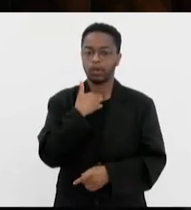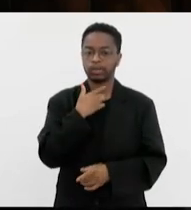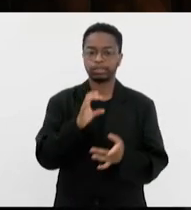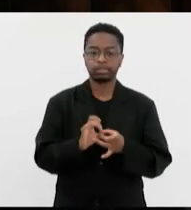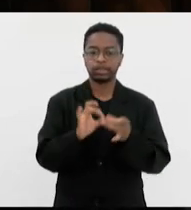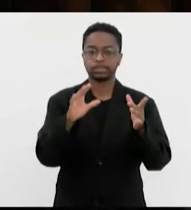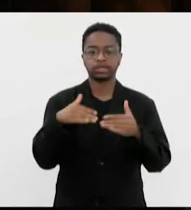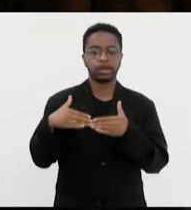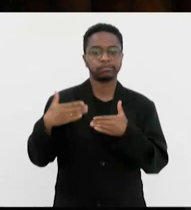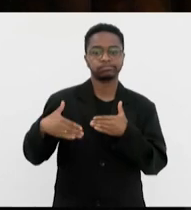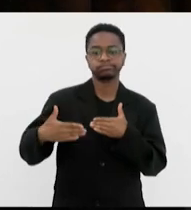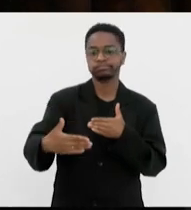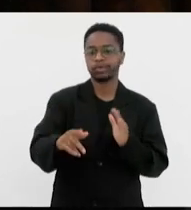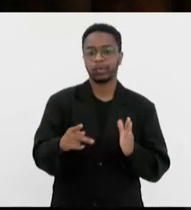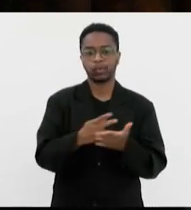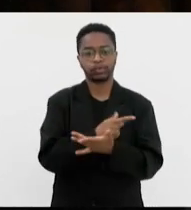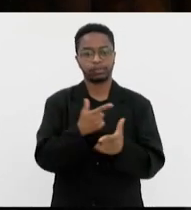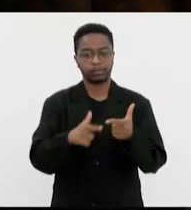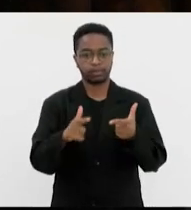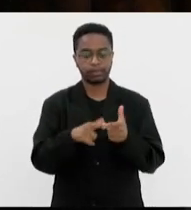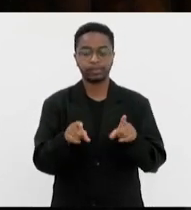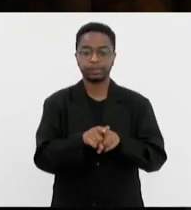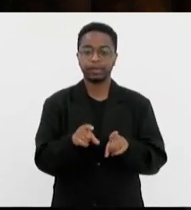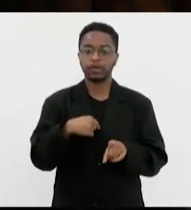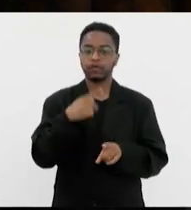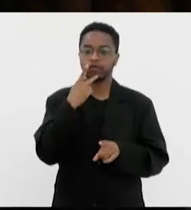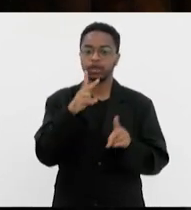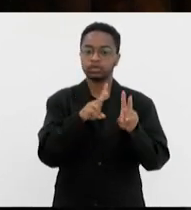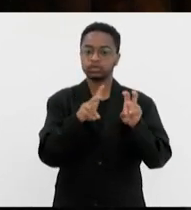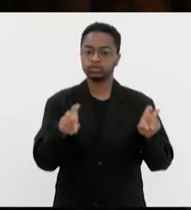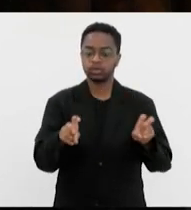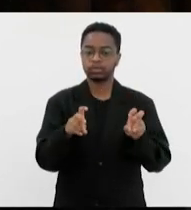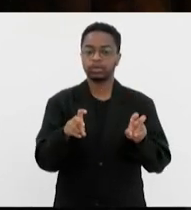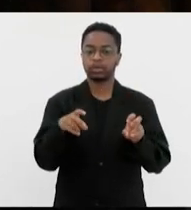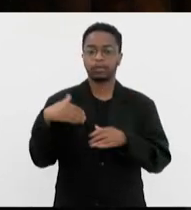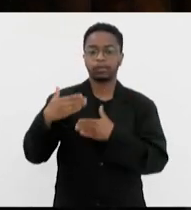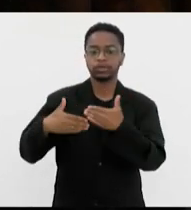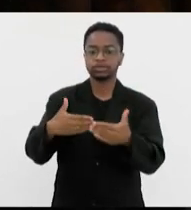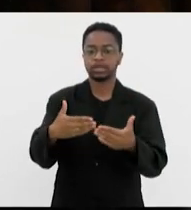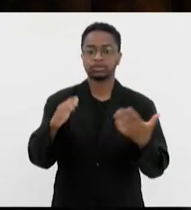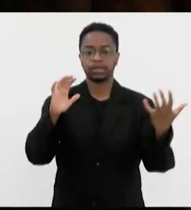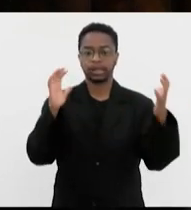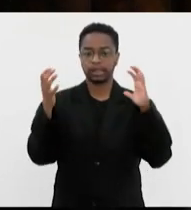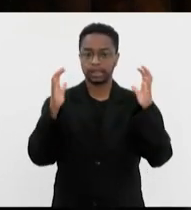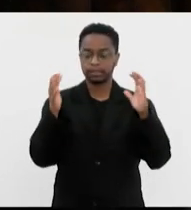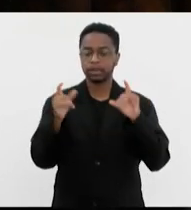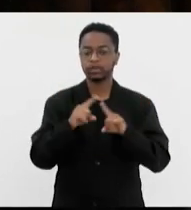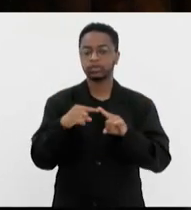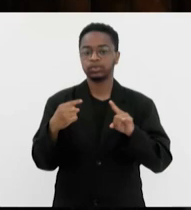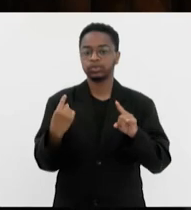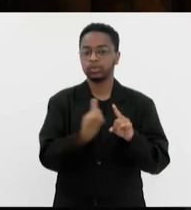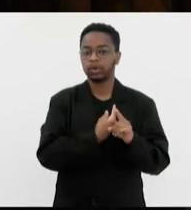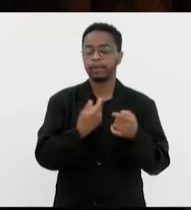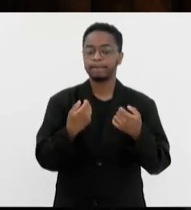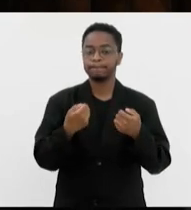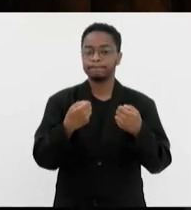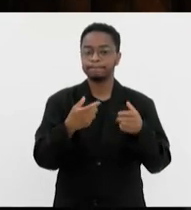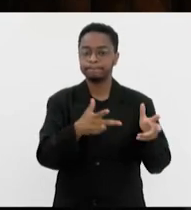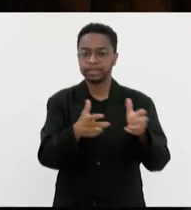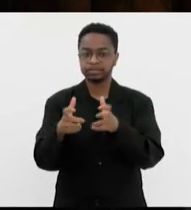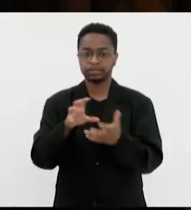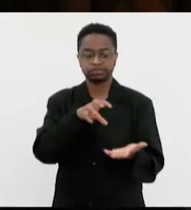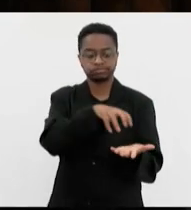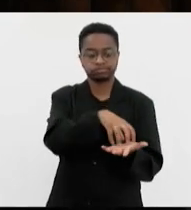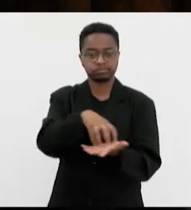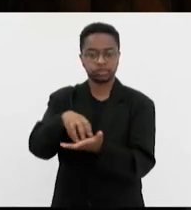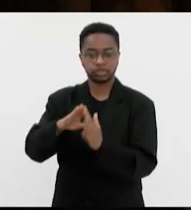essas situações. Eu cito também o problema do processo de climatização. A gente vê várias unidades escolares, semana passada eu visitei